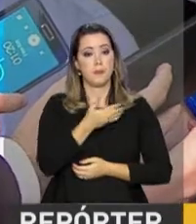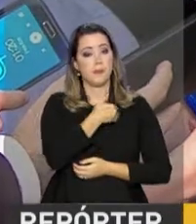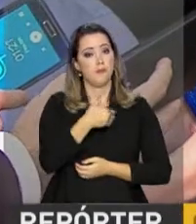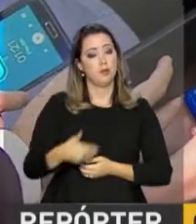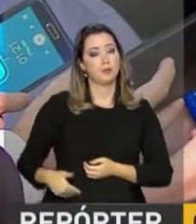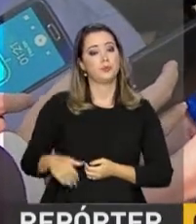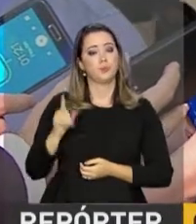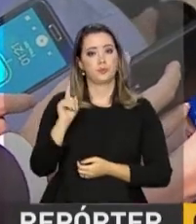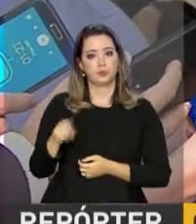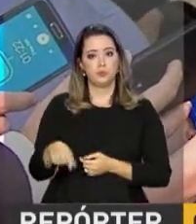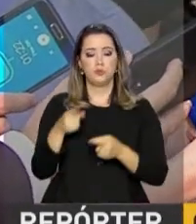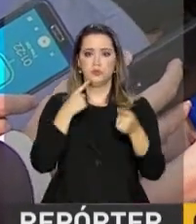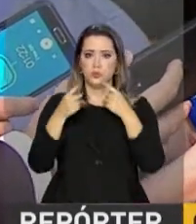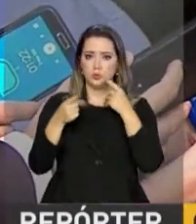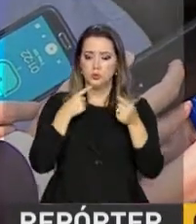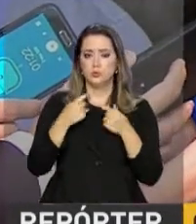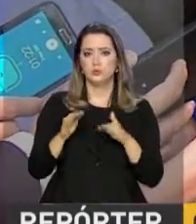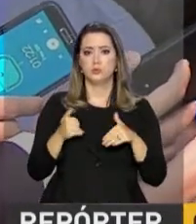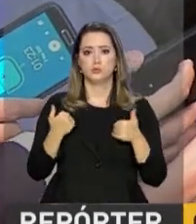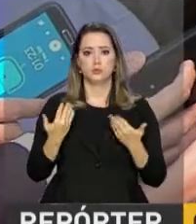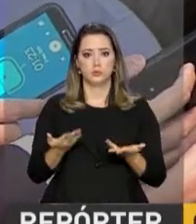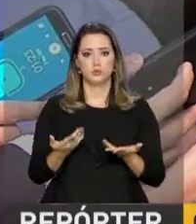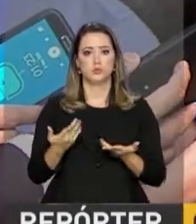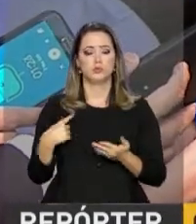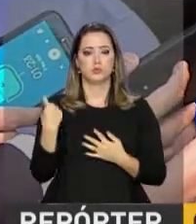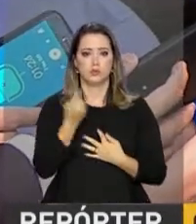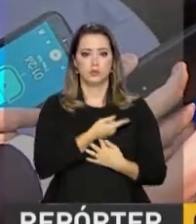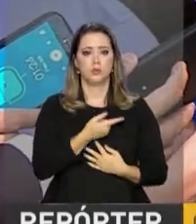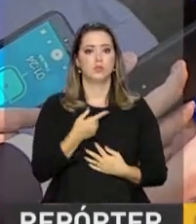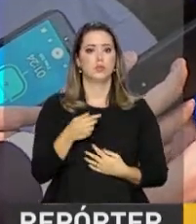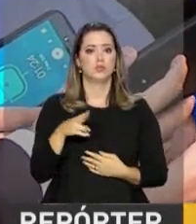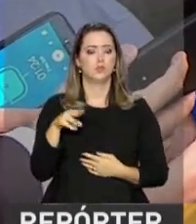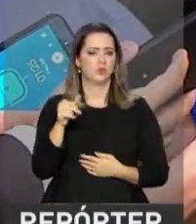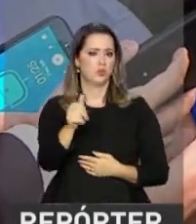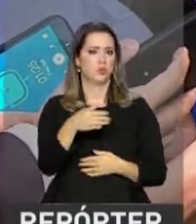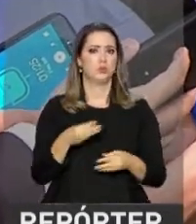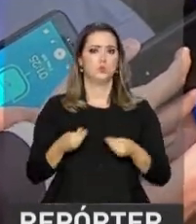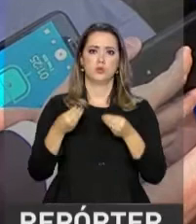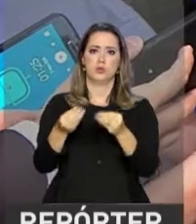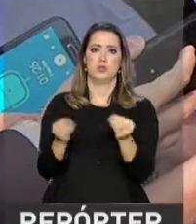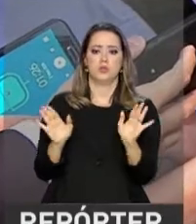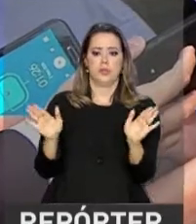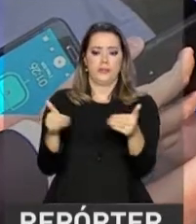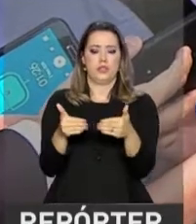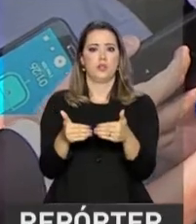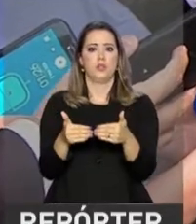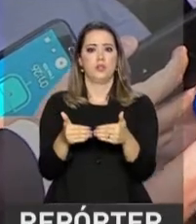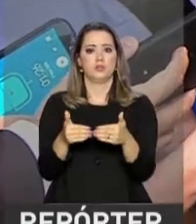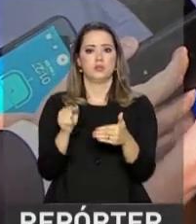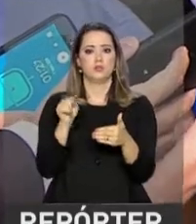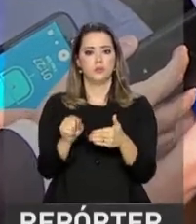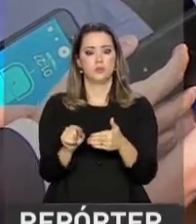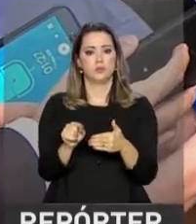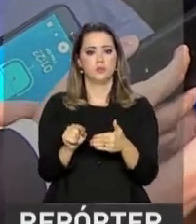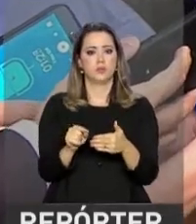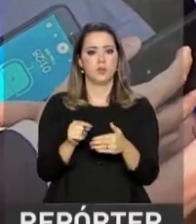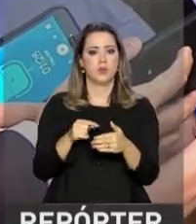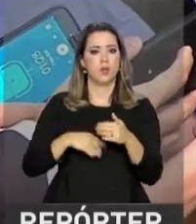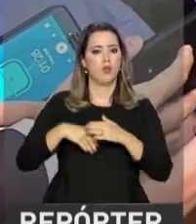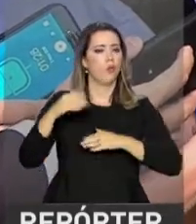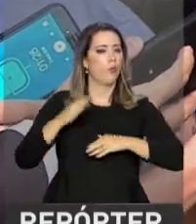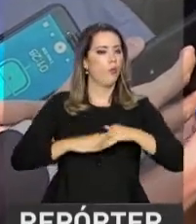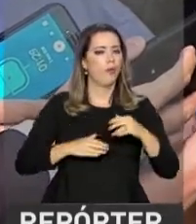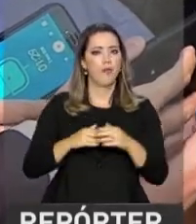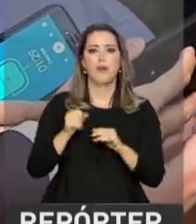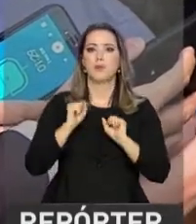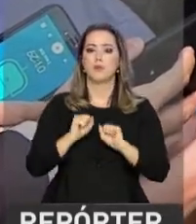governo de diálogo então nós e em nenhum momento colocamos que estávamos fechados há qualquer possibilidade